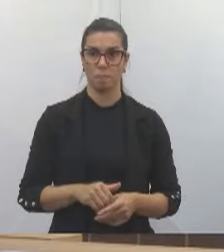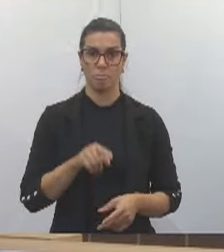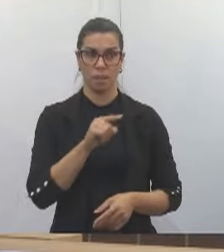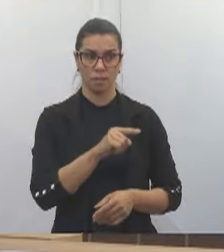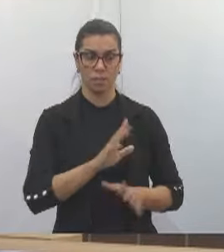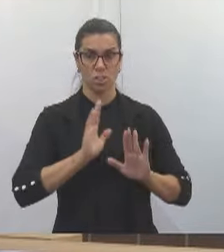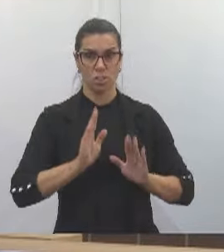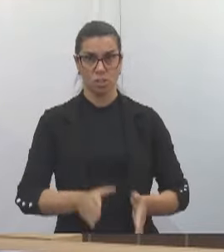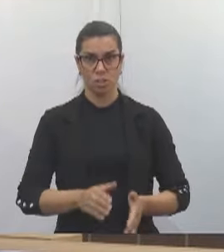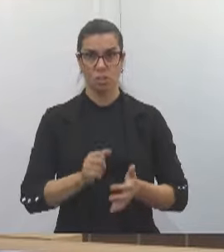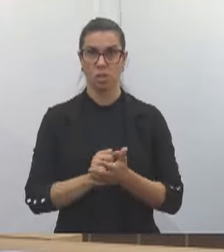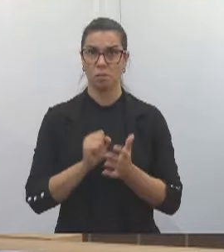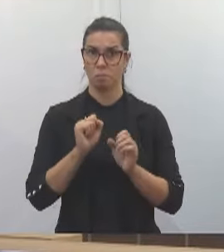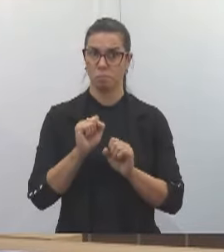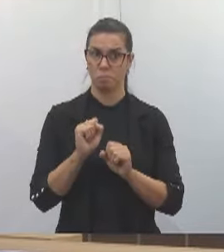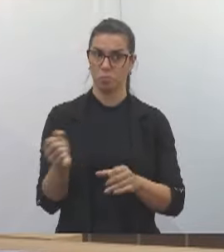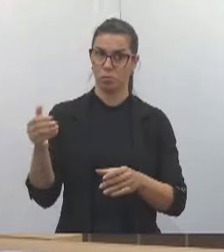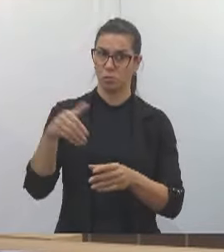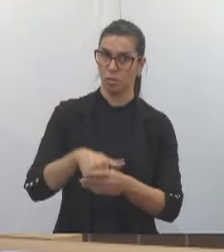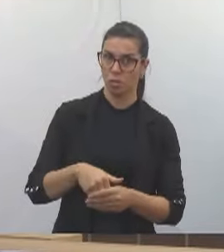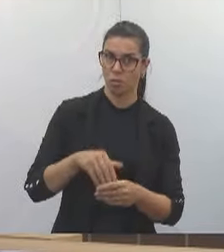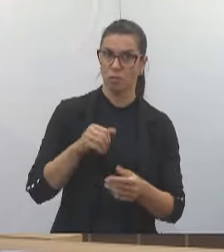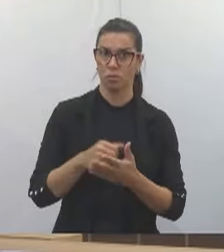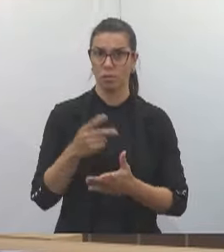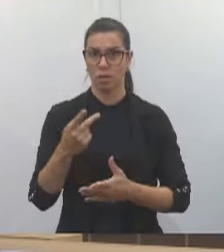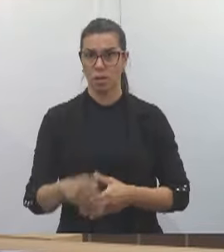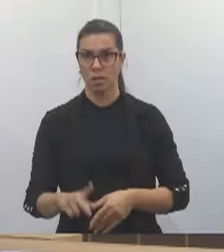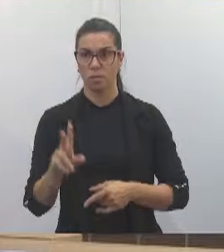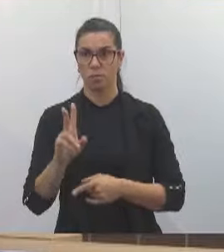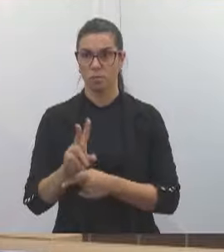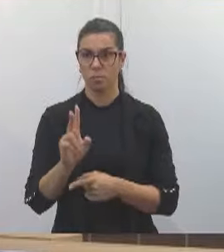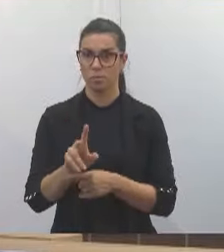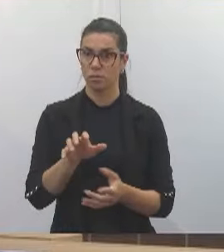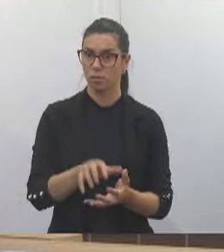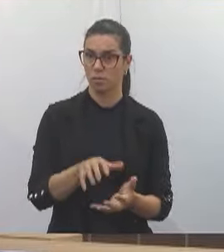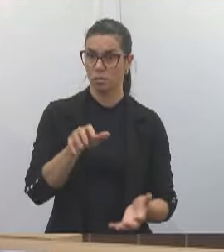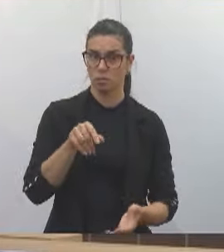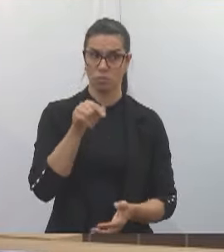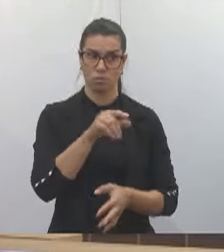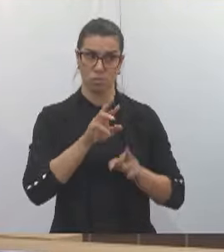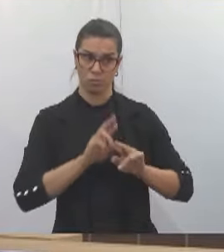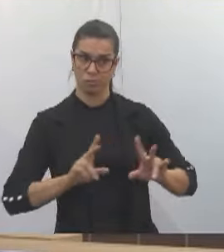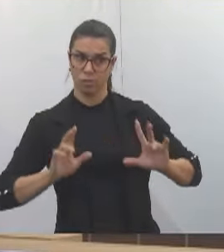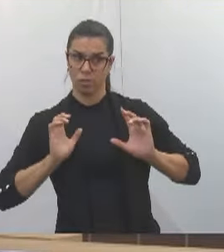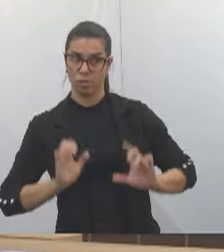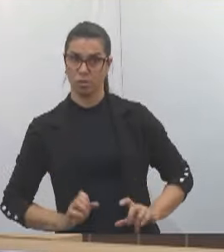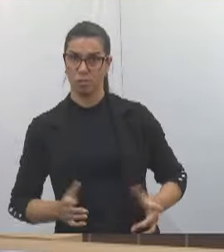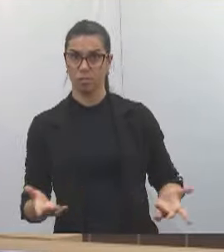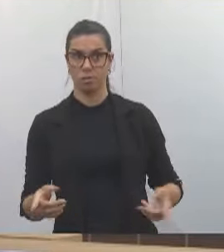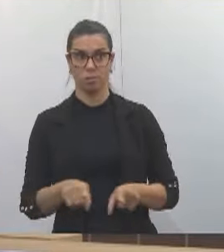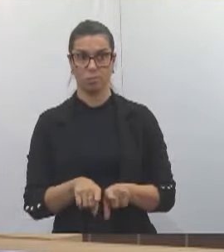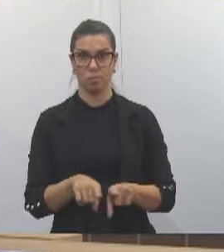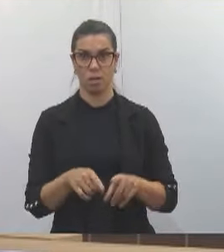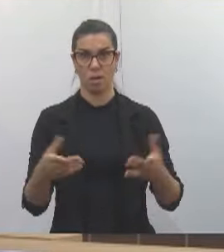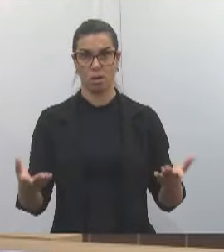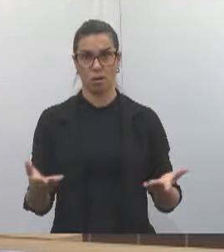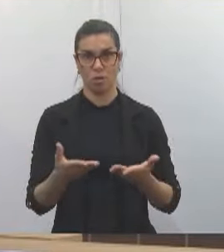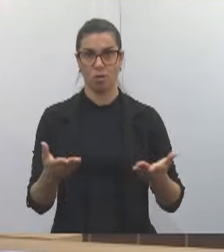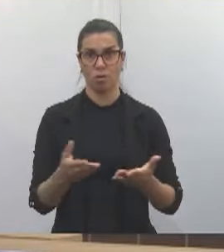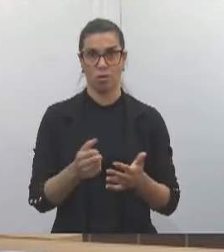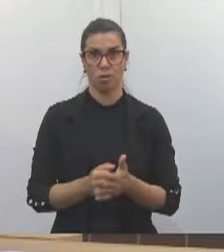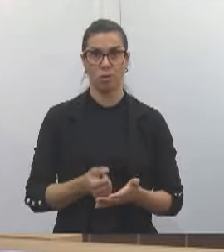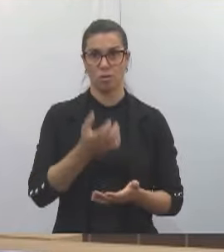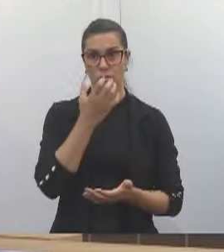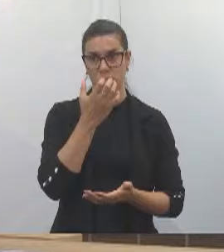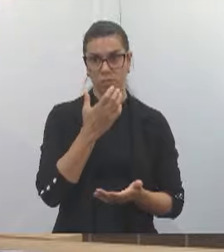aqui de votar a favor de aposentado, né? E aí você teve uma postura diferente. Agora, quantos animais está tendo também?